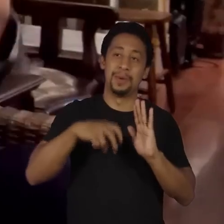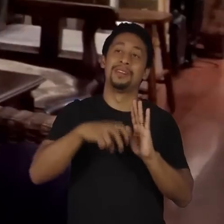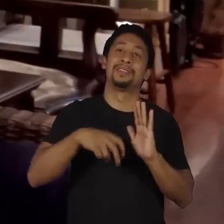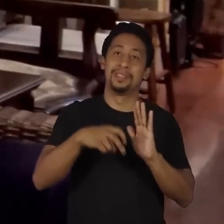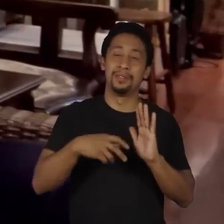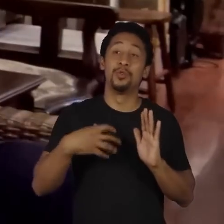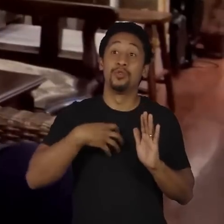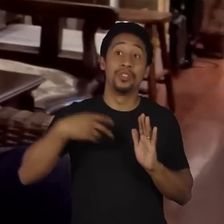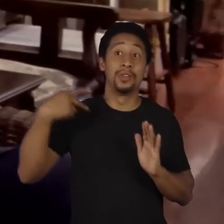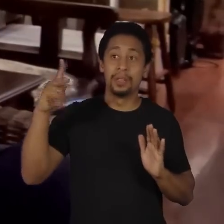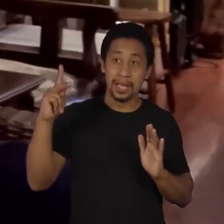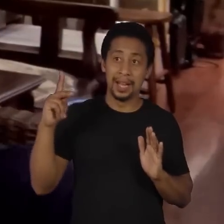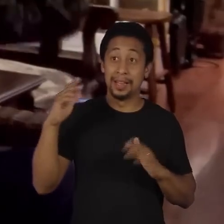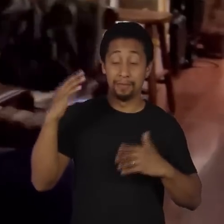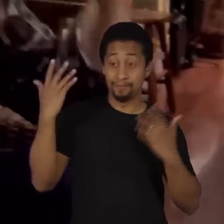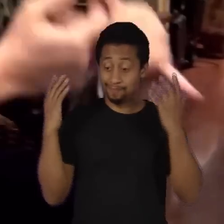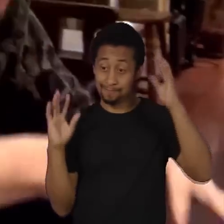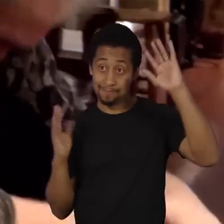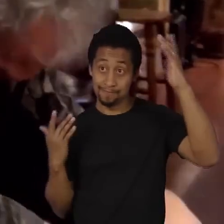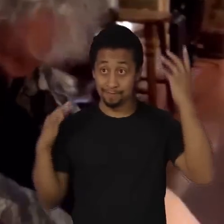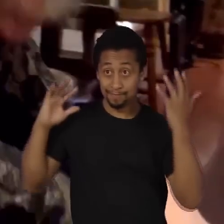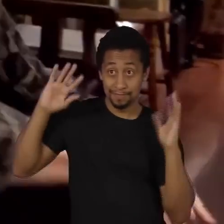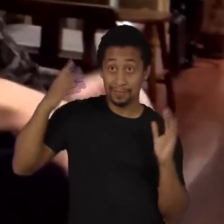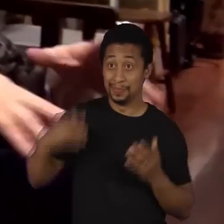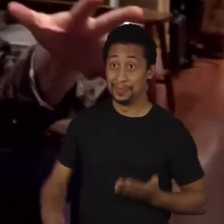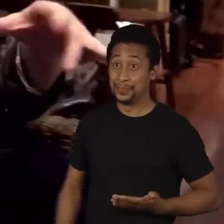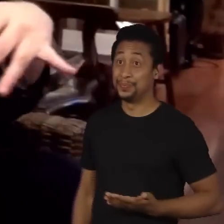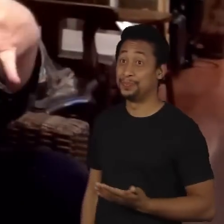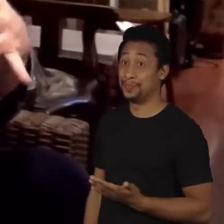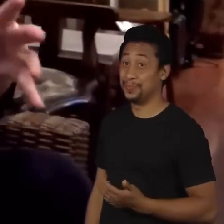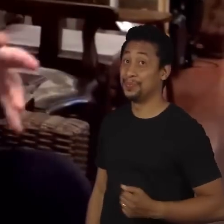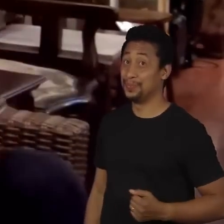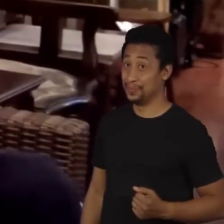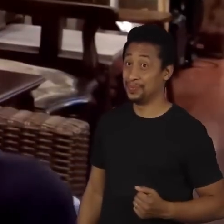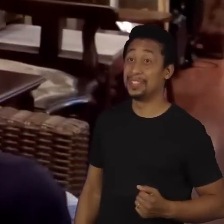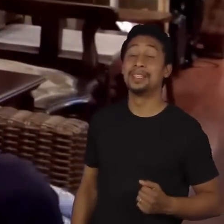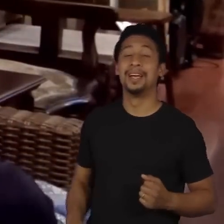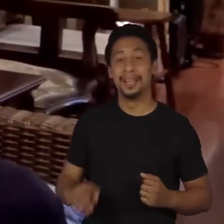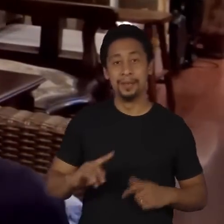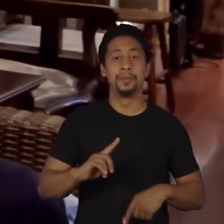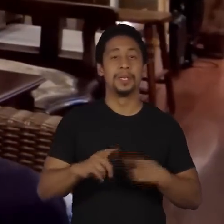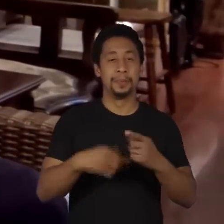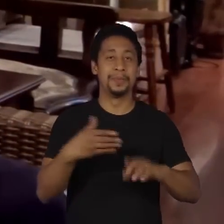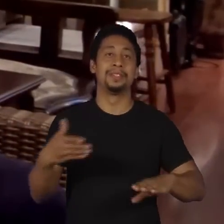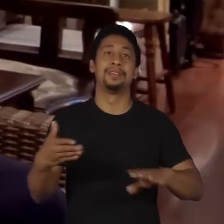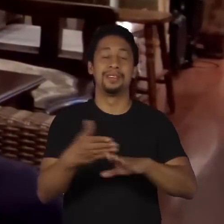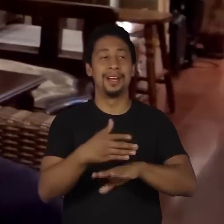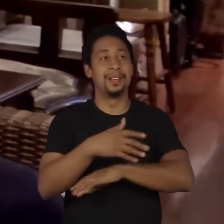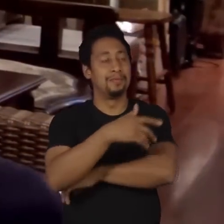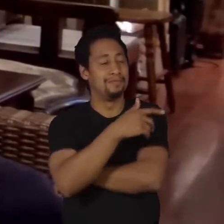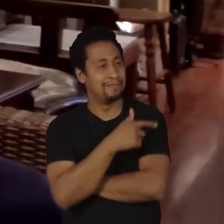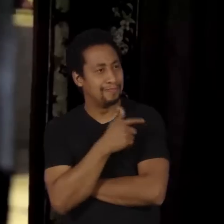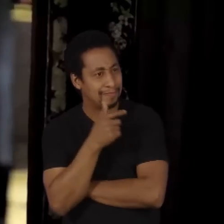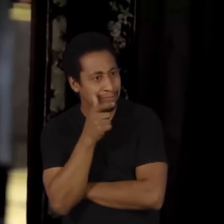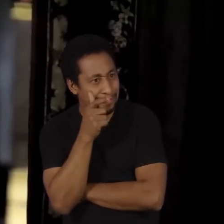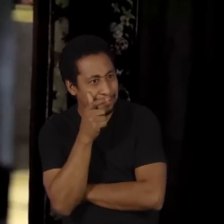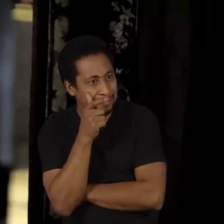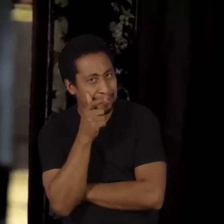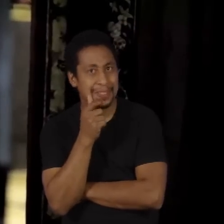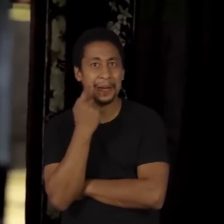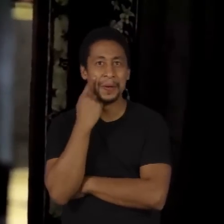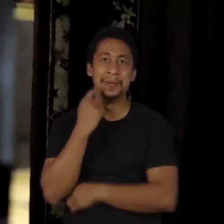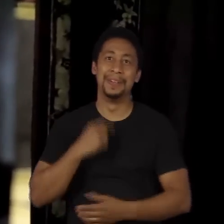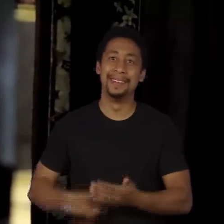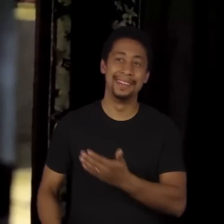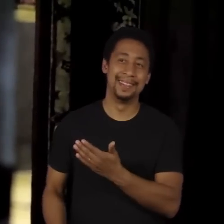Ela tinha um jeito de fazer uma coisa assim com o corpo, ia baixar antes de entrar em cena, que eu ficava assistindo na coxia. Esse